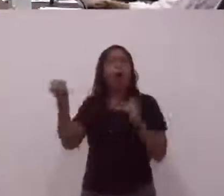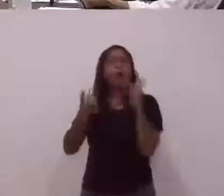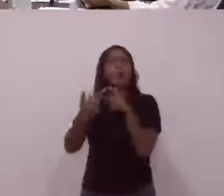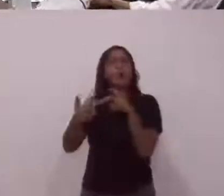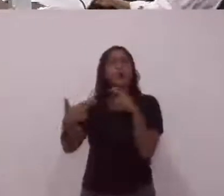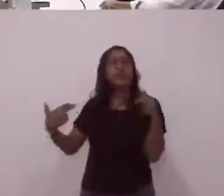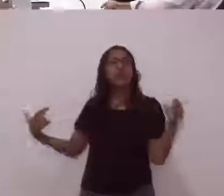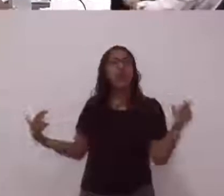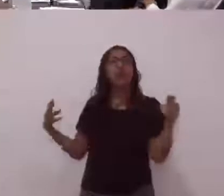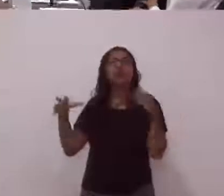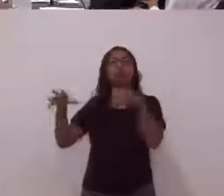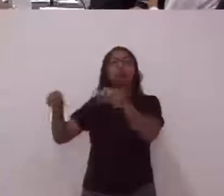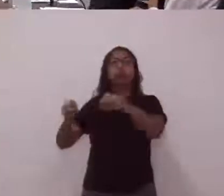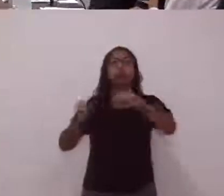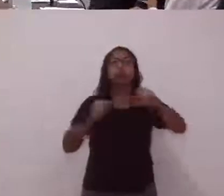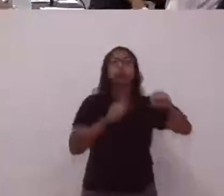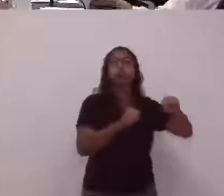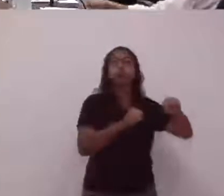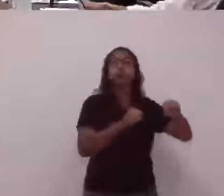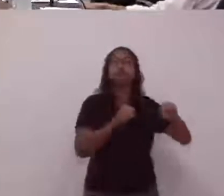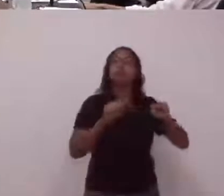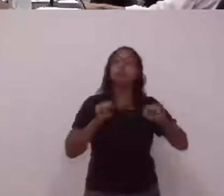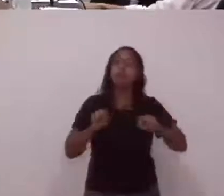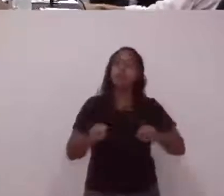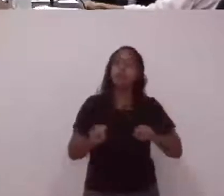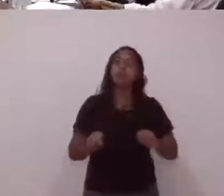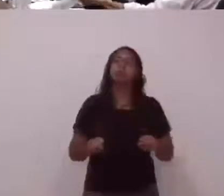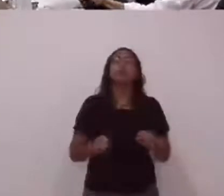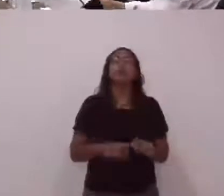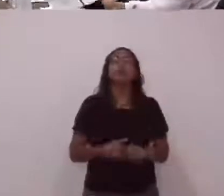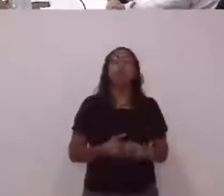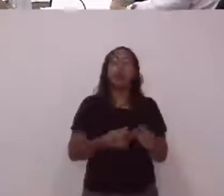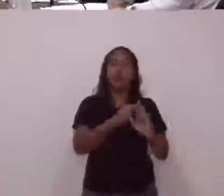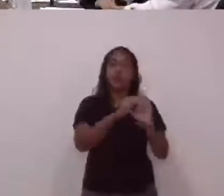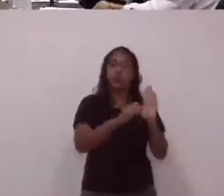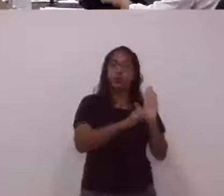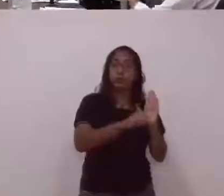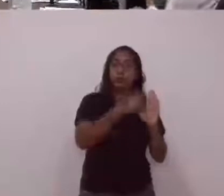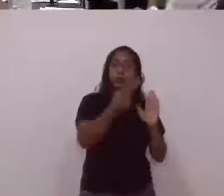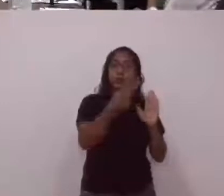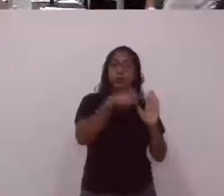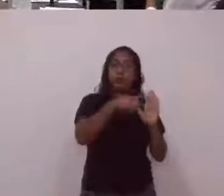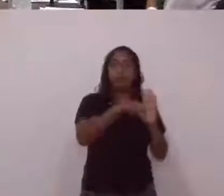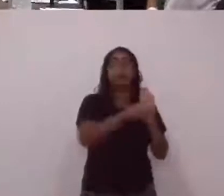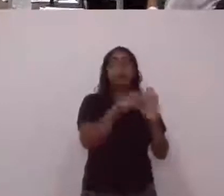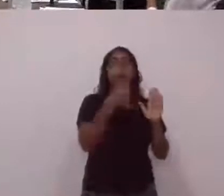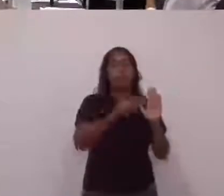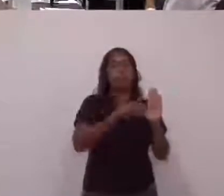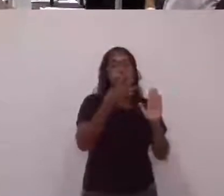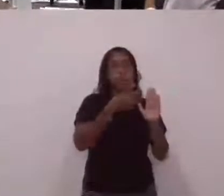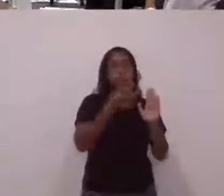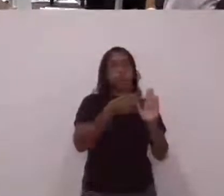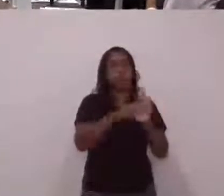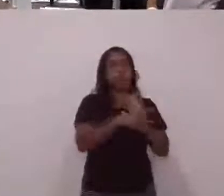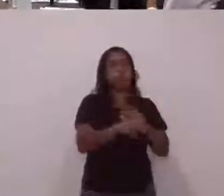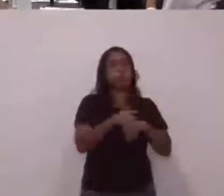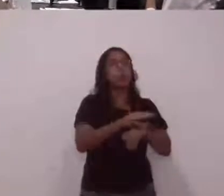sendo norma de concreção do artigo 37, parágrafo 4º da Constituição Federal.